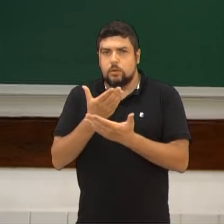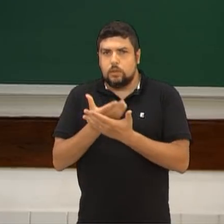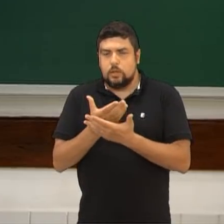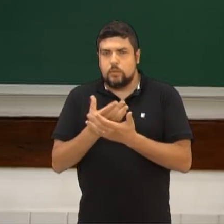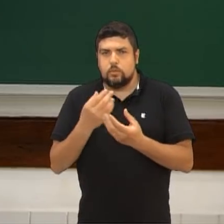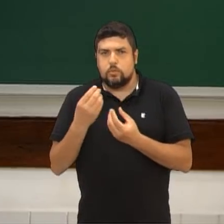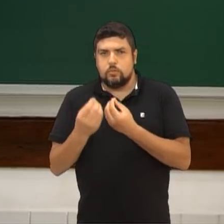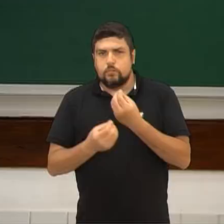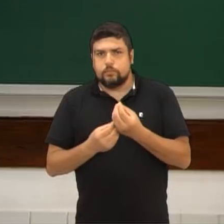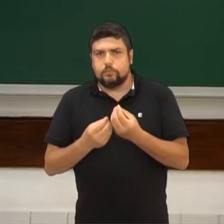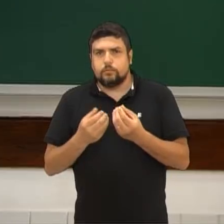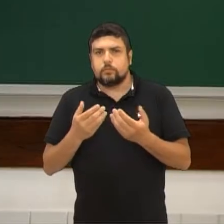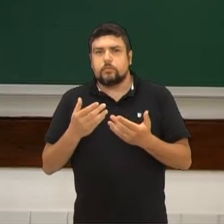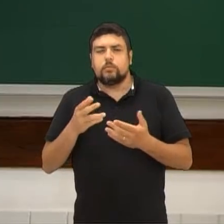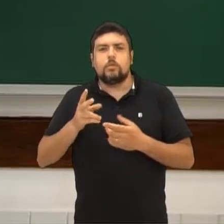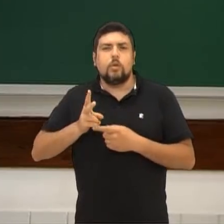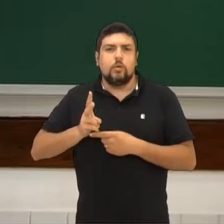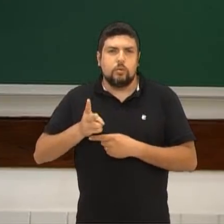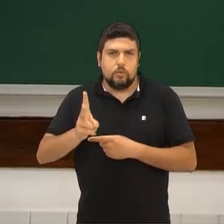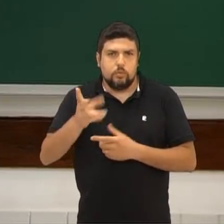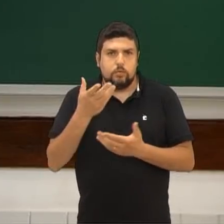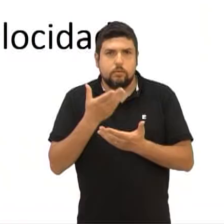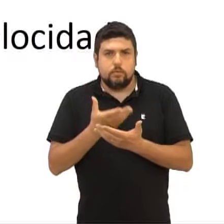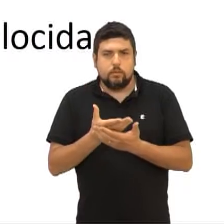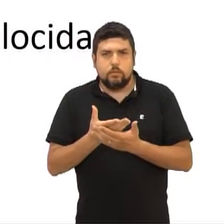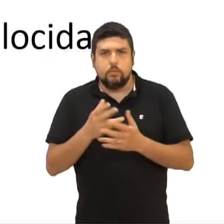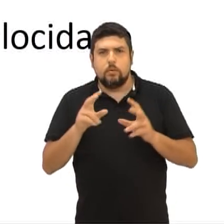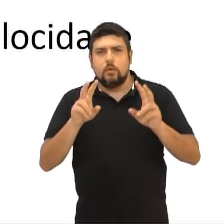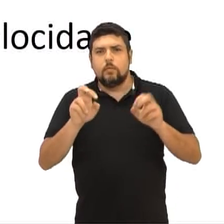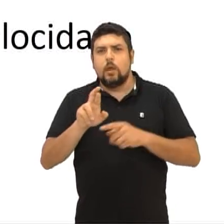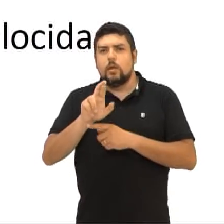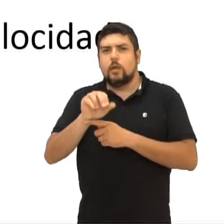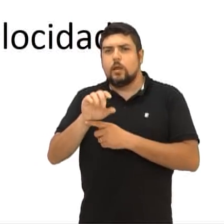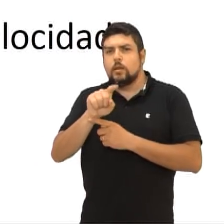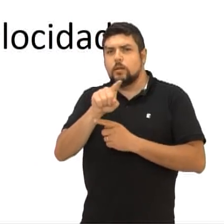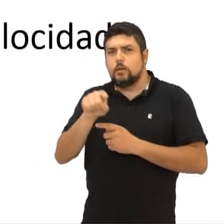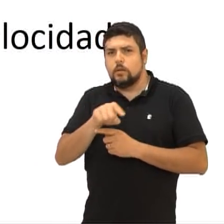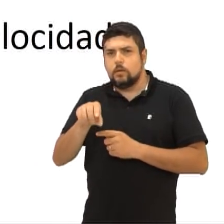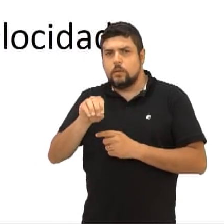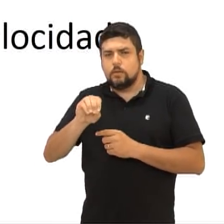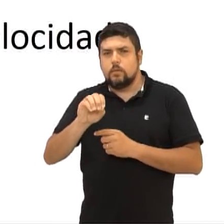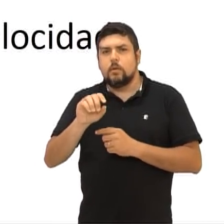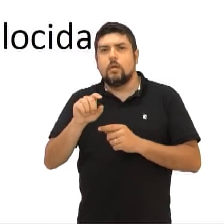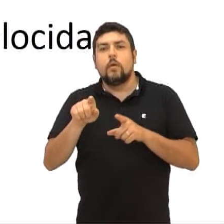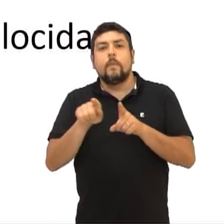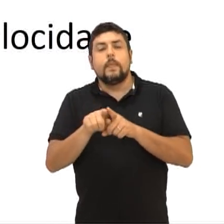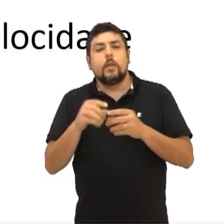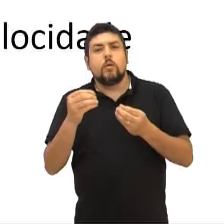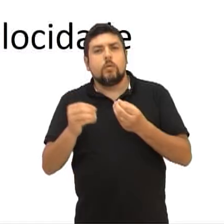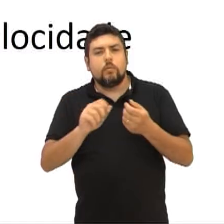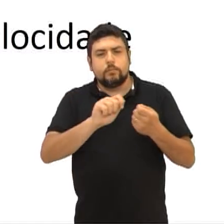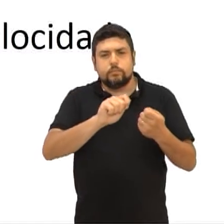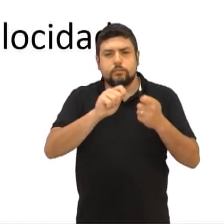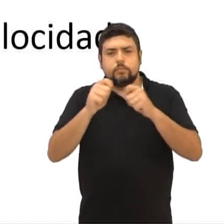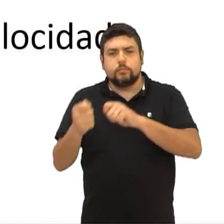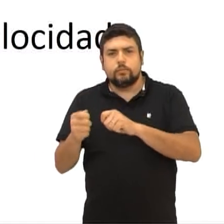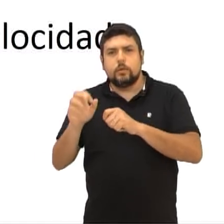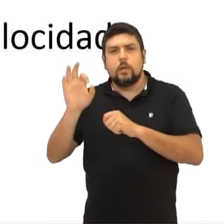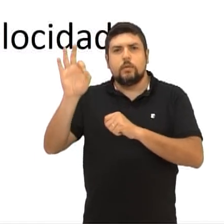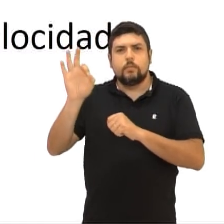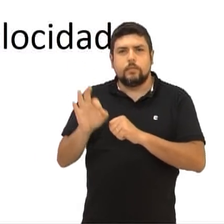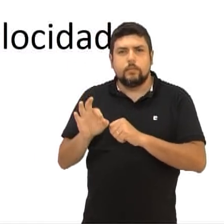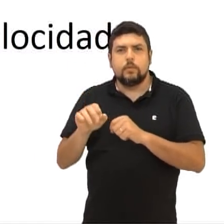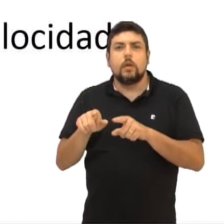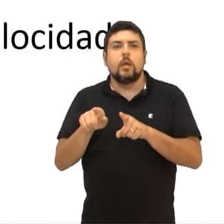vamos continuar estudando sobre razões escritas na forma percentual e situações problema